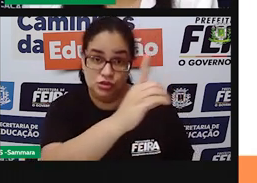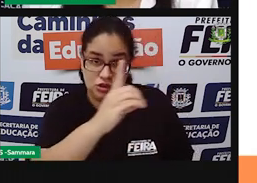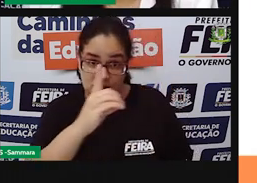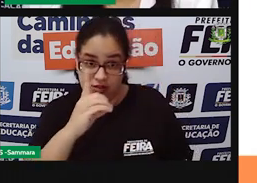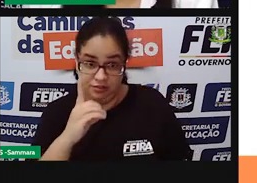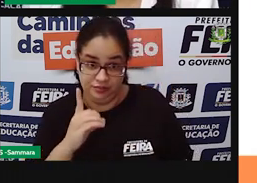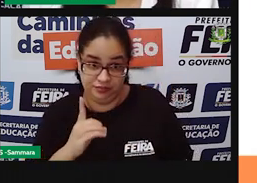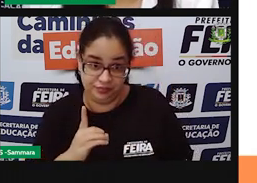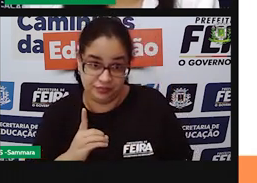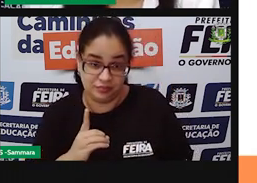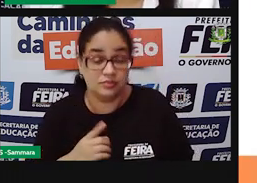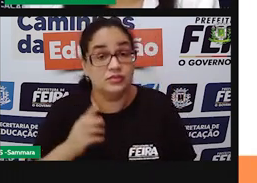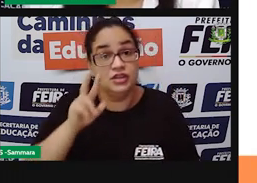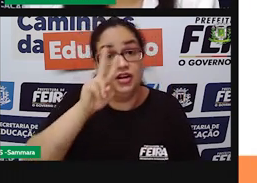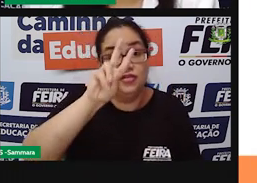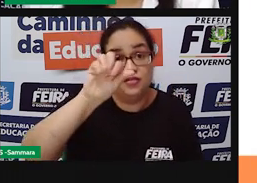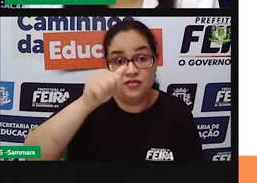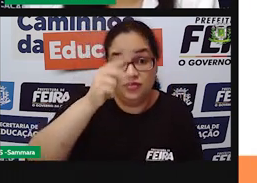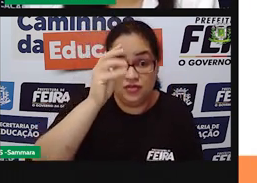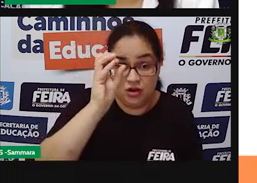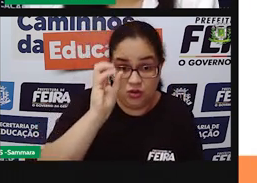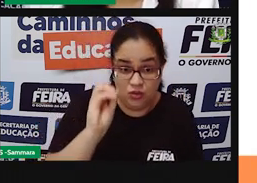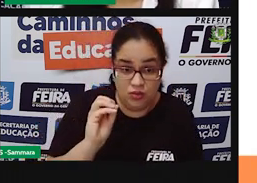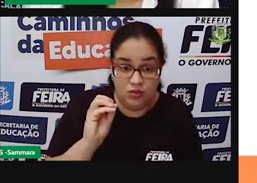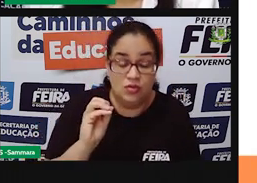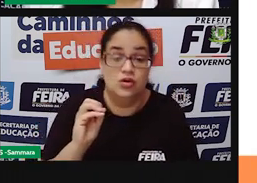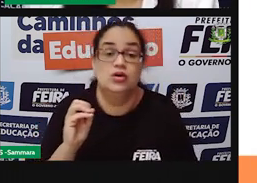chegam, vão,